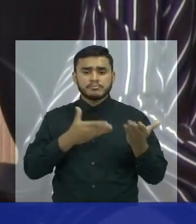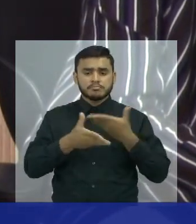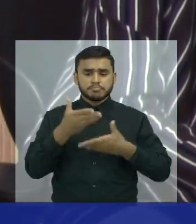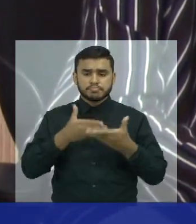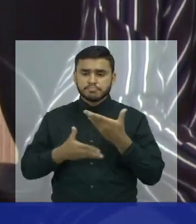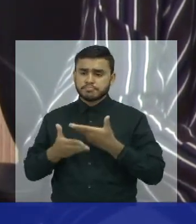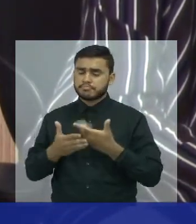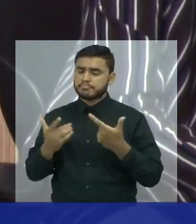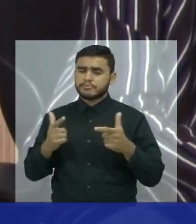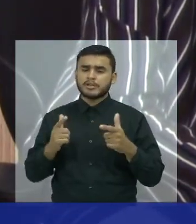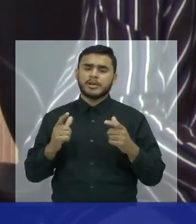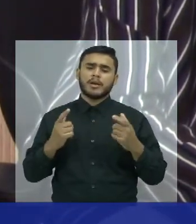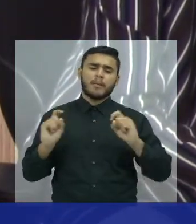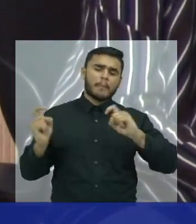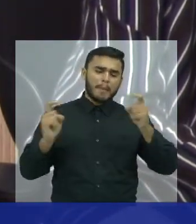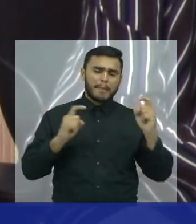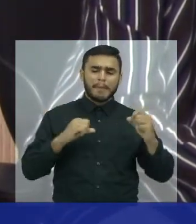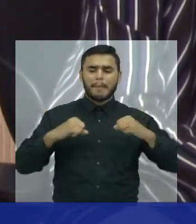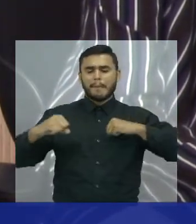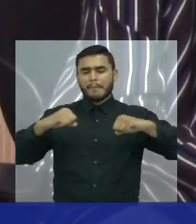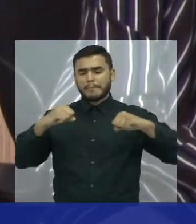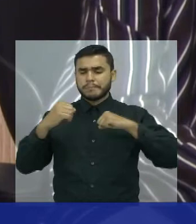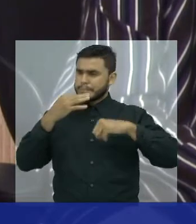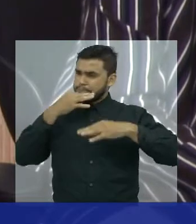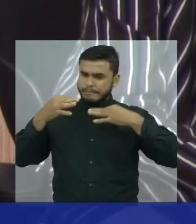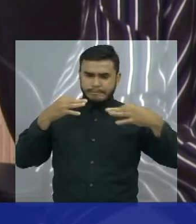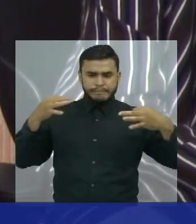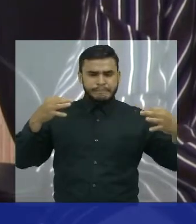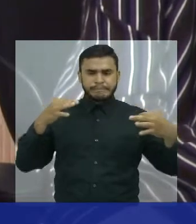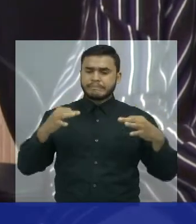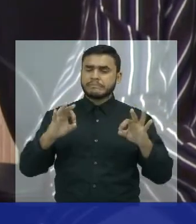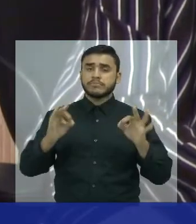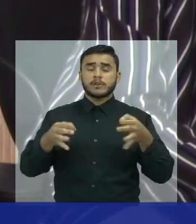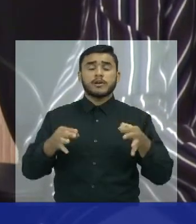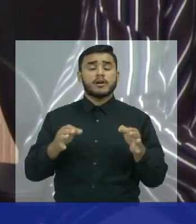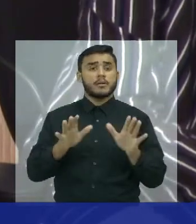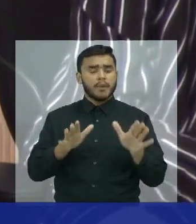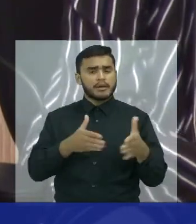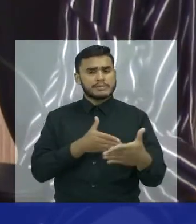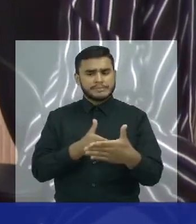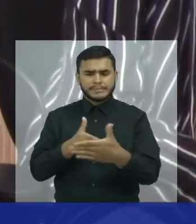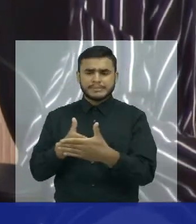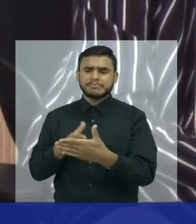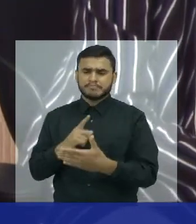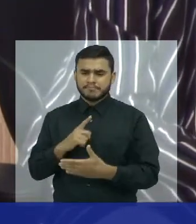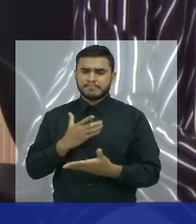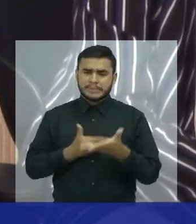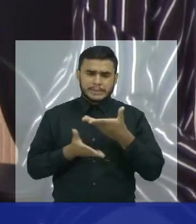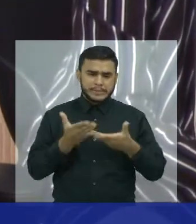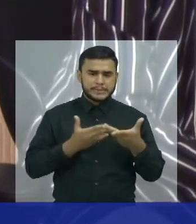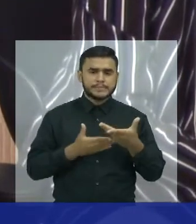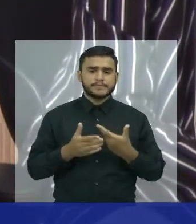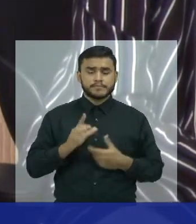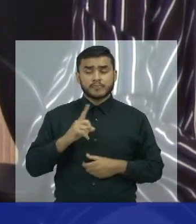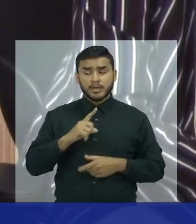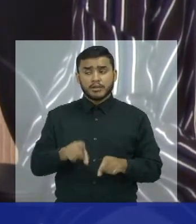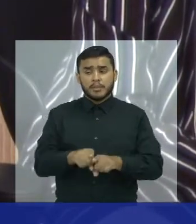as discussões e os debates, as opiniões, e isso é um desafio para o poder público também, mesmo.